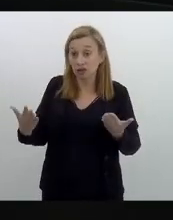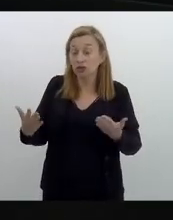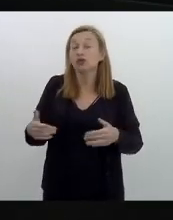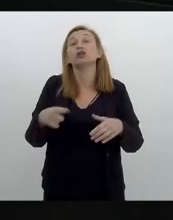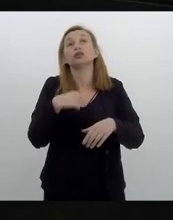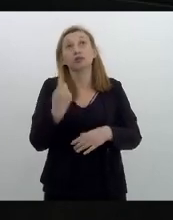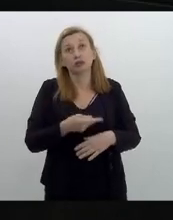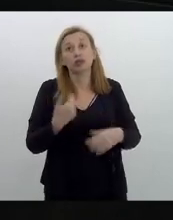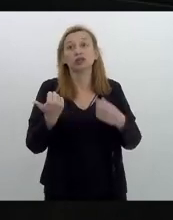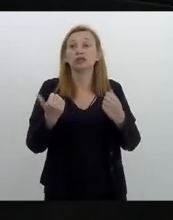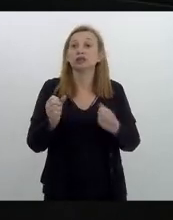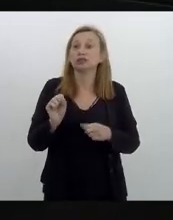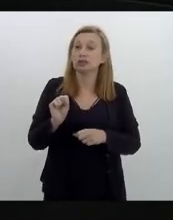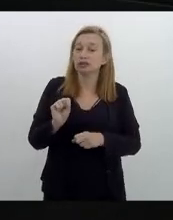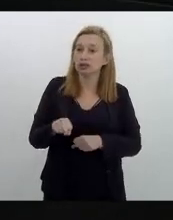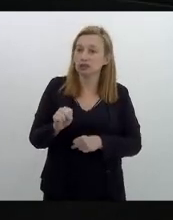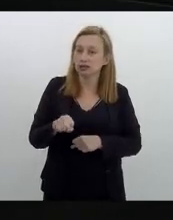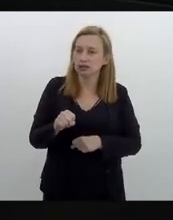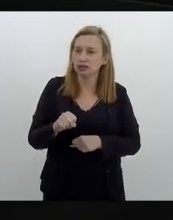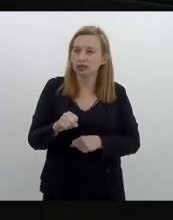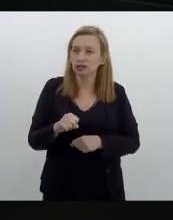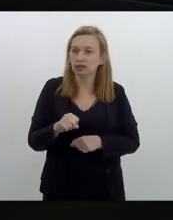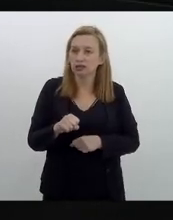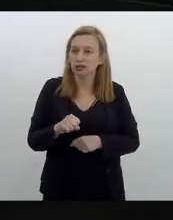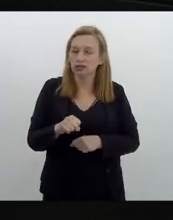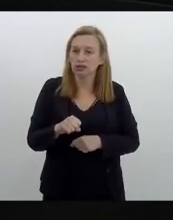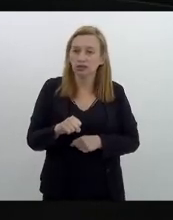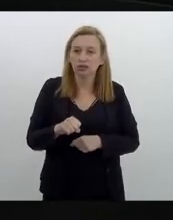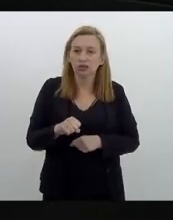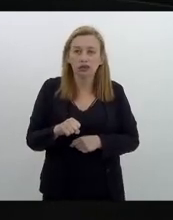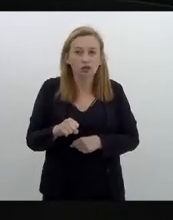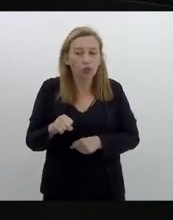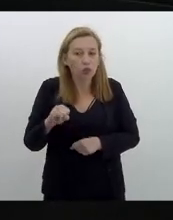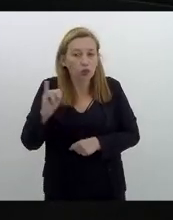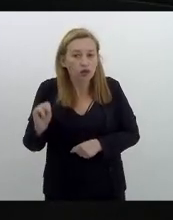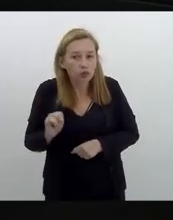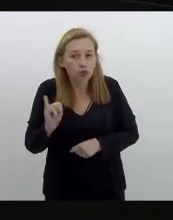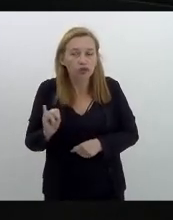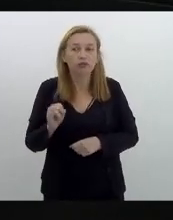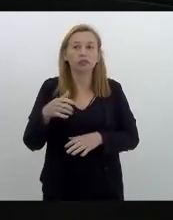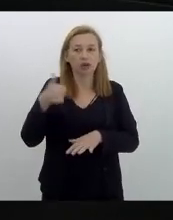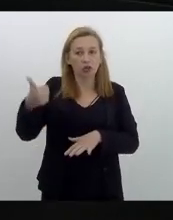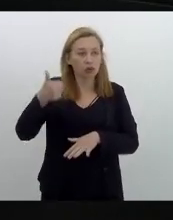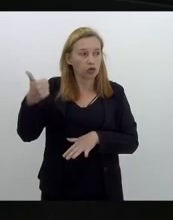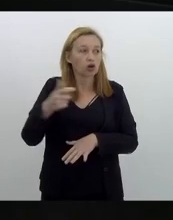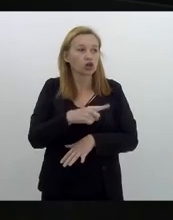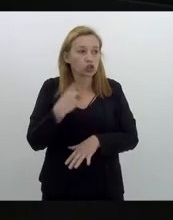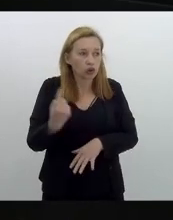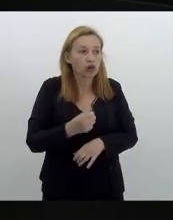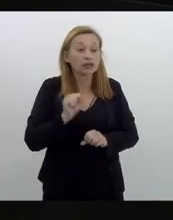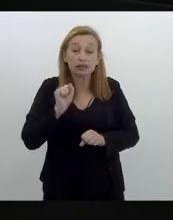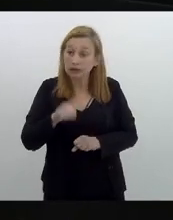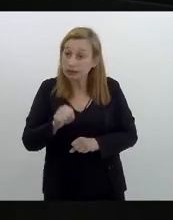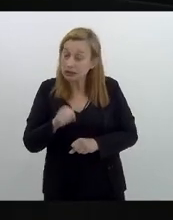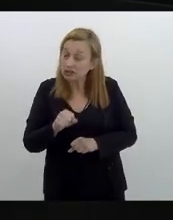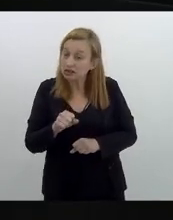deveríamos O áudio do secretário Está baixo Alô Agora melhorou Nós deveríamos sim